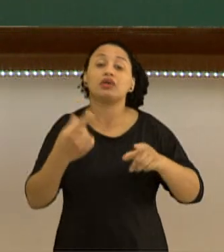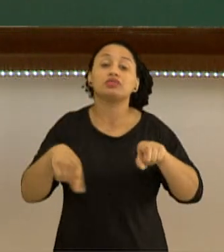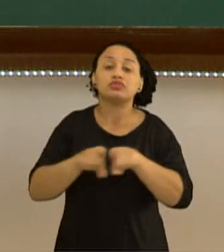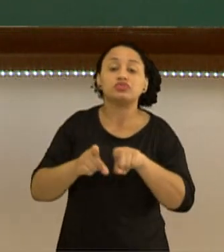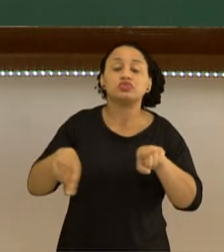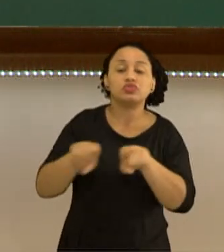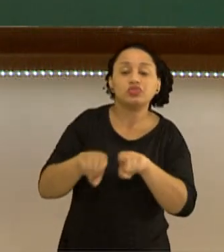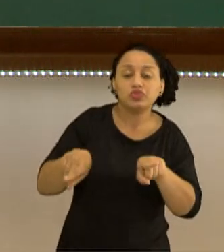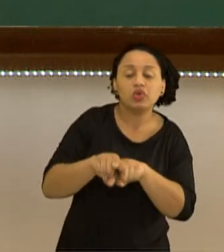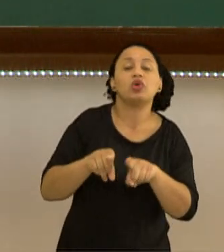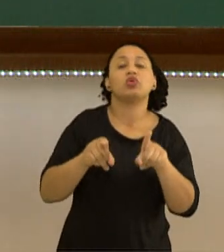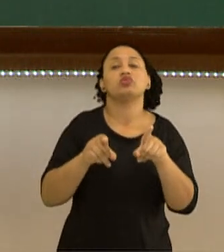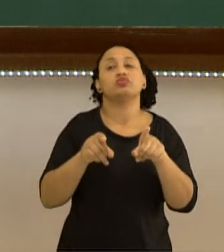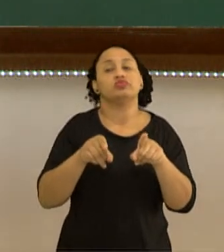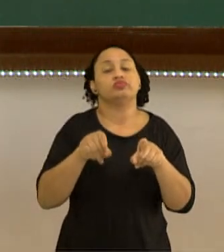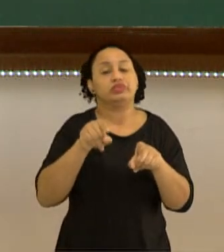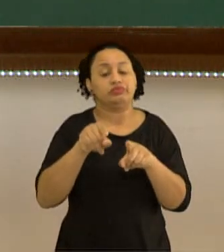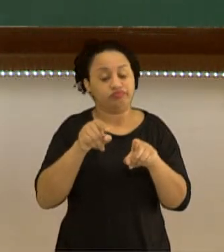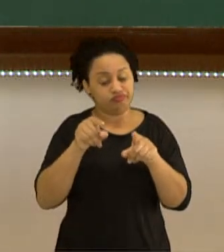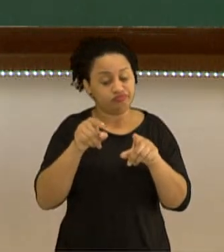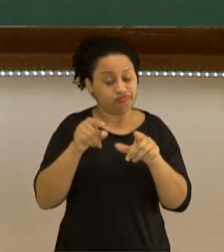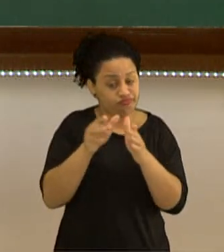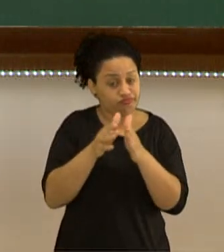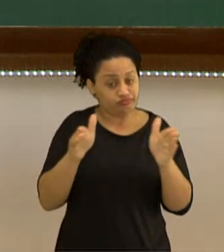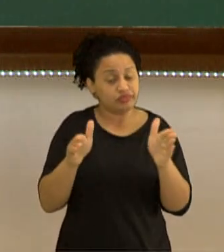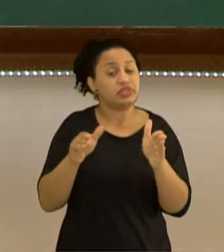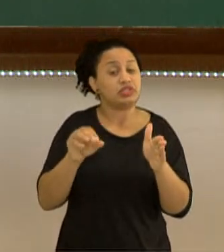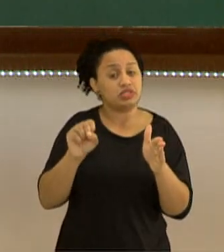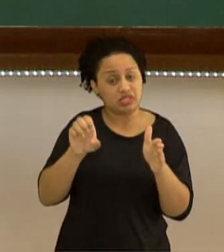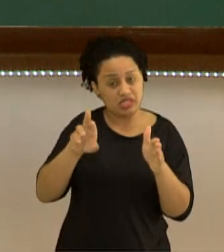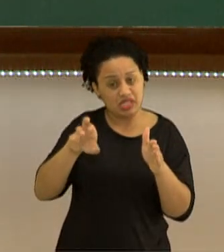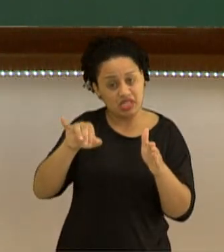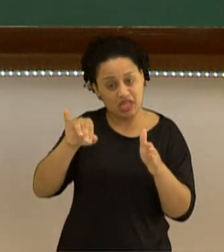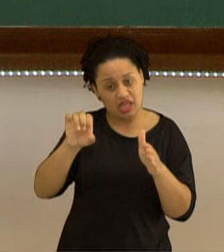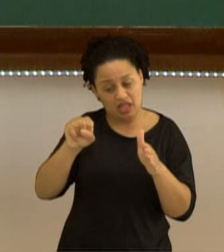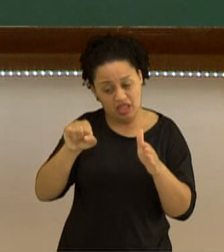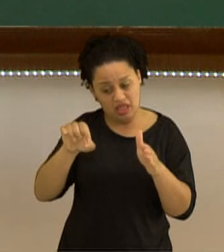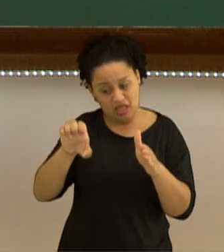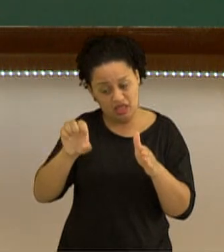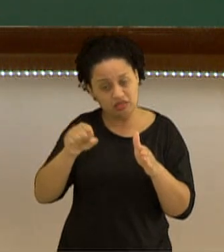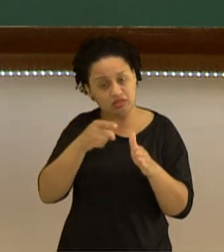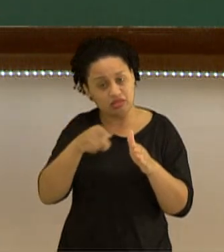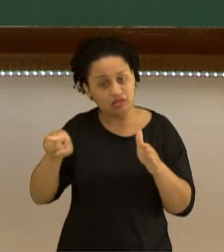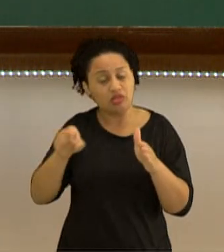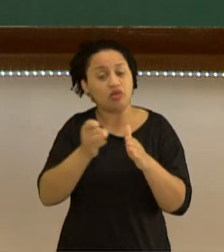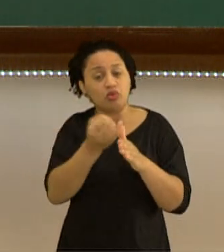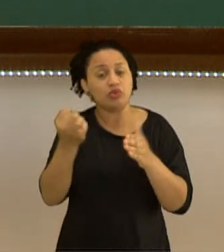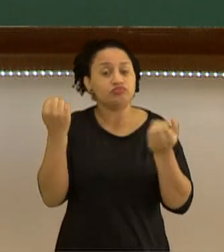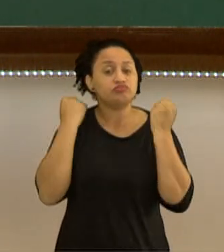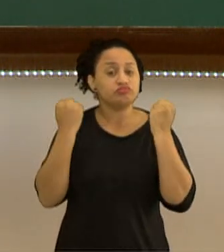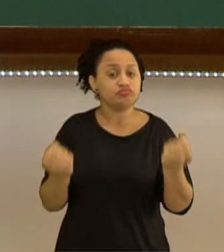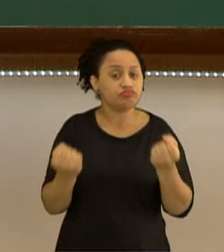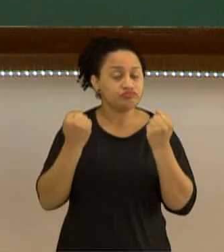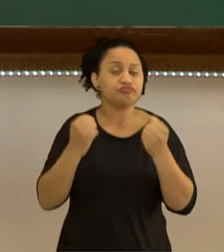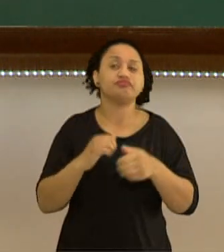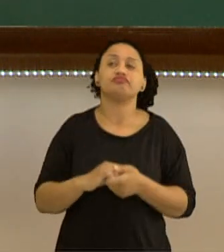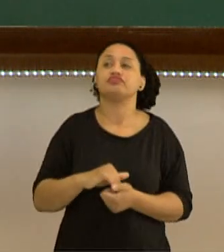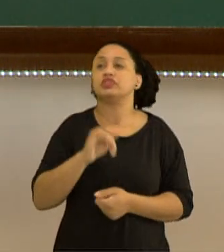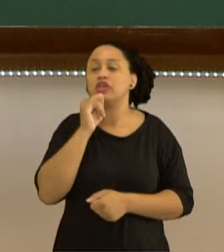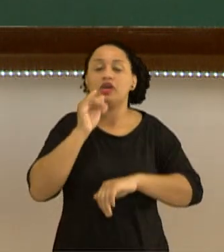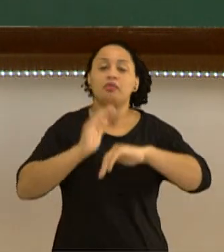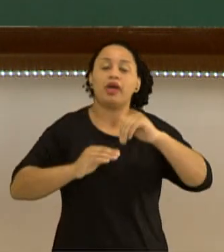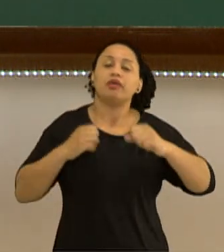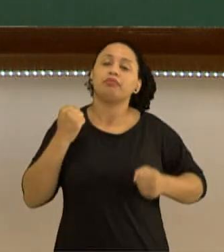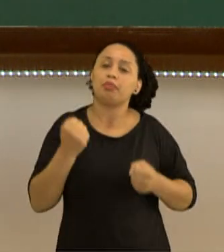séries. Quando se pratica um esporte, como por exemplo, né, a prática da corrida, existe toda uma programação,